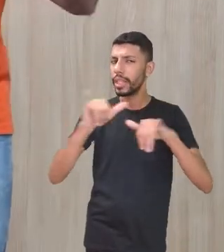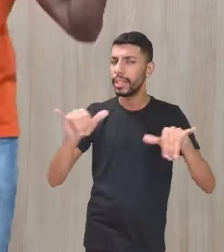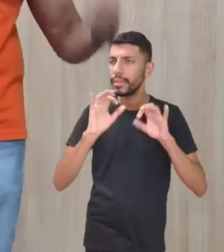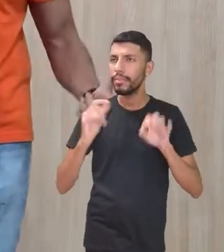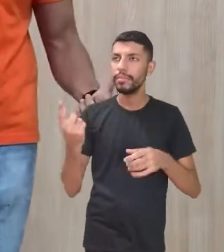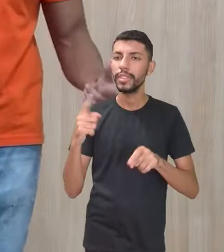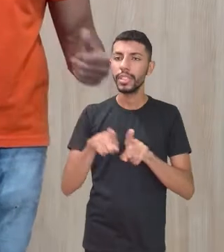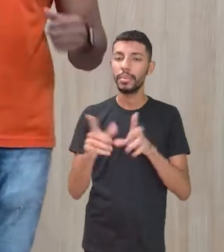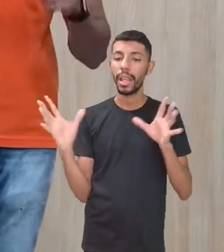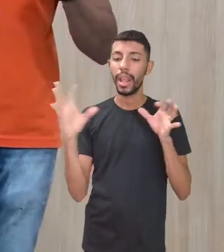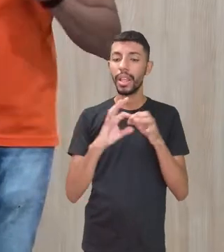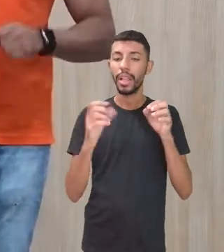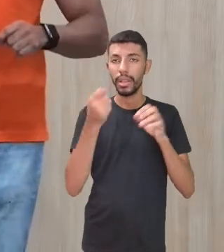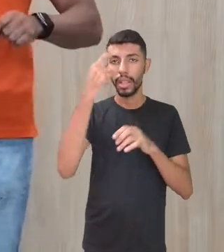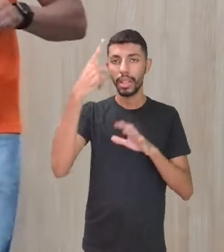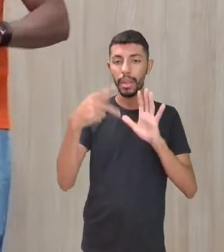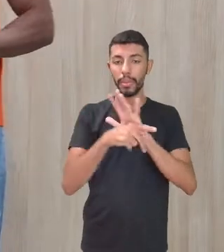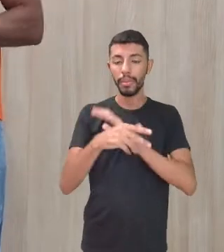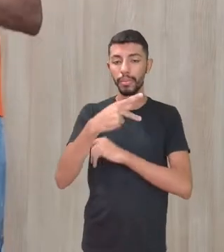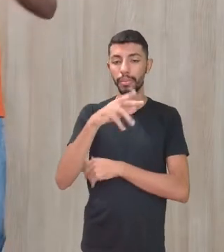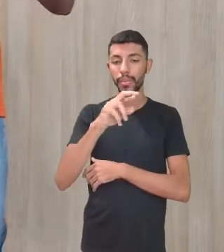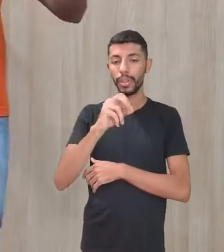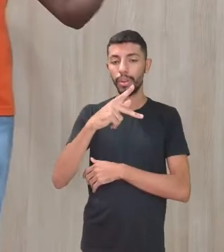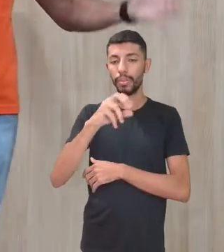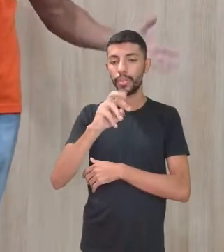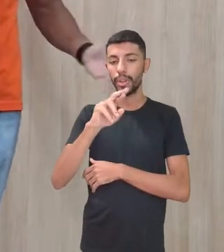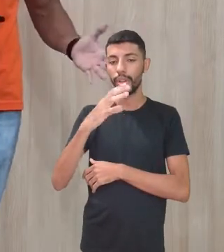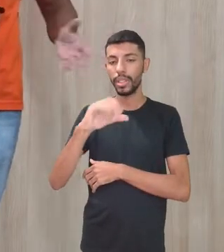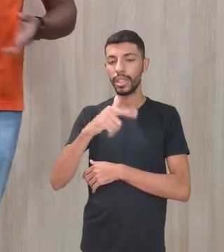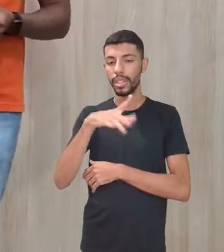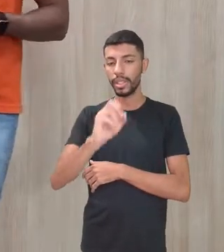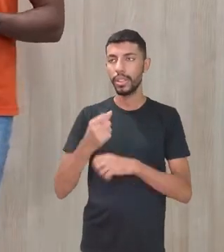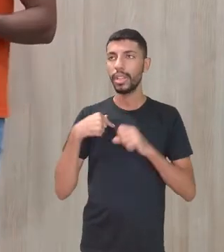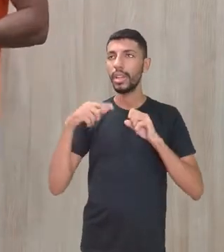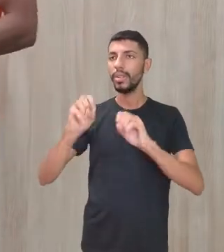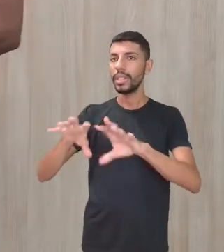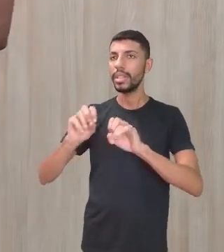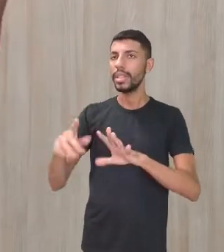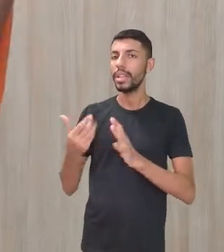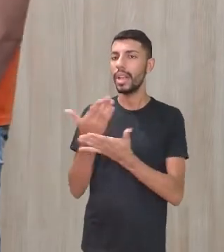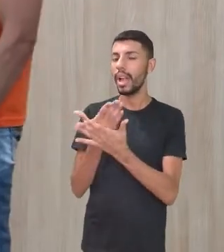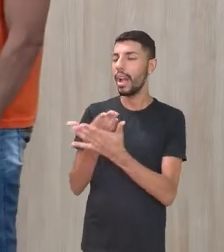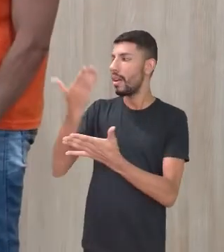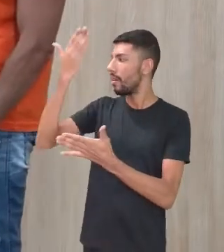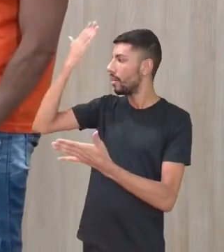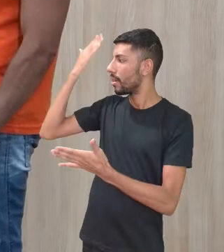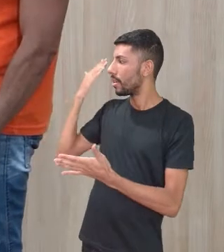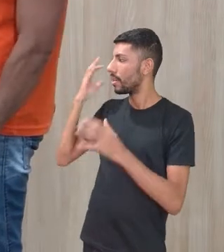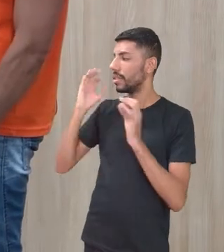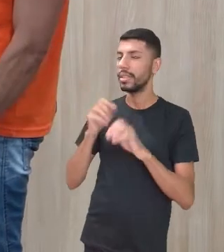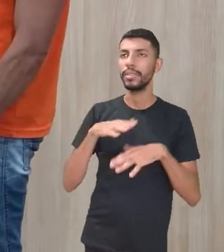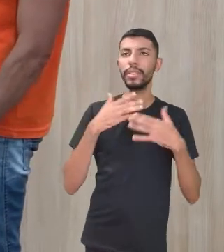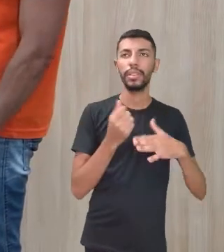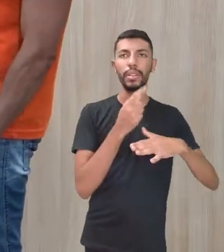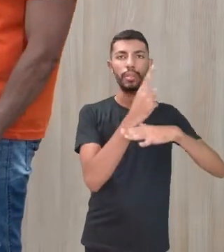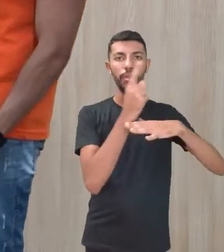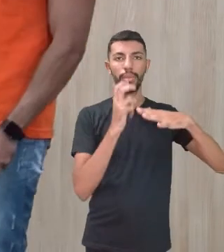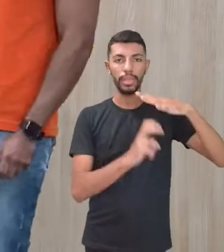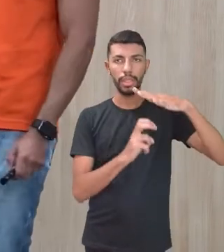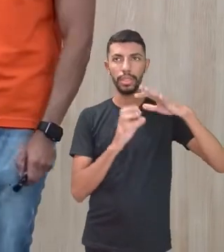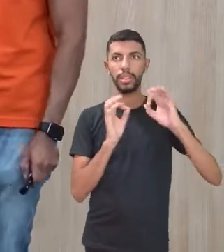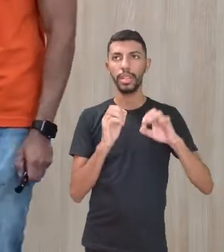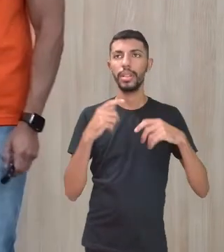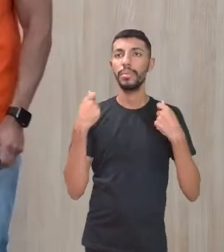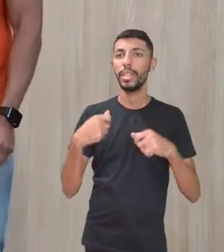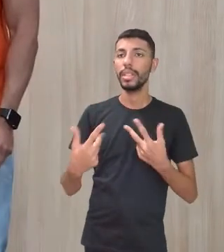de proporção que eu ensinei aqui para vocês nas aulas anteriores, certo? Então, eu tenho aqui, ó, 1/5, vou